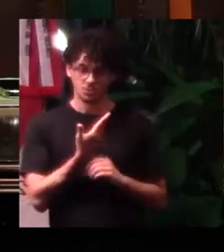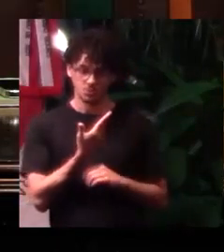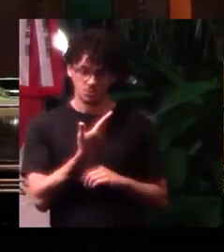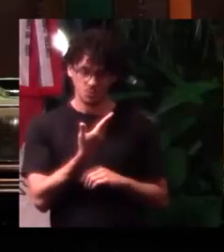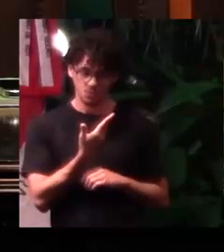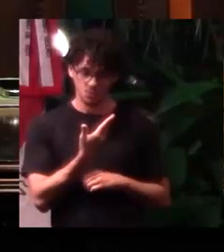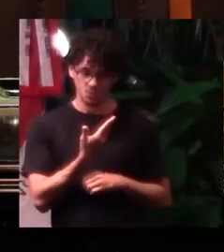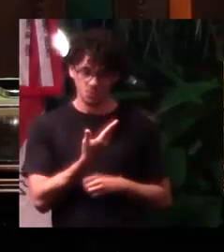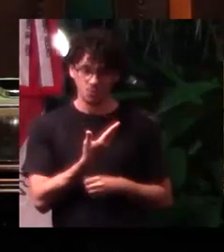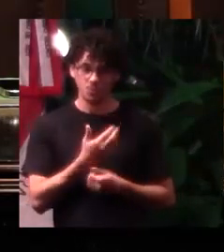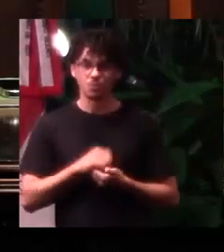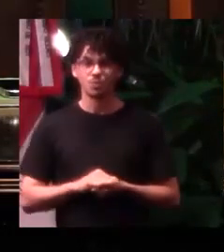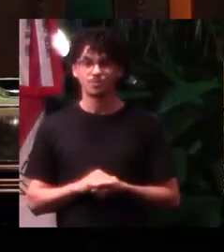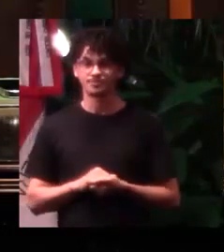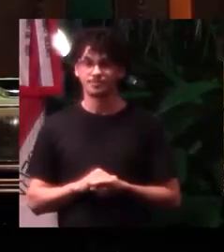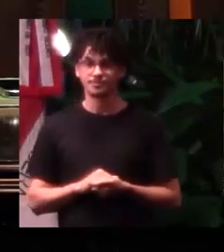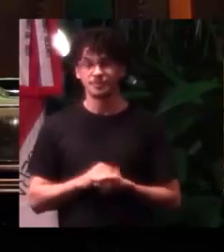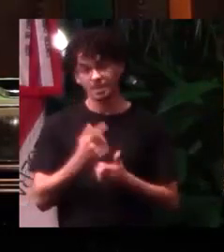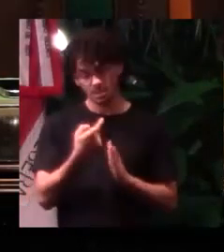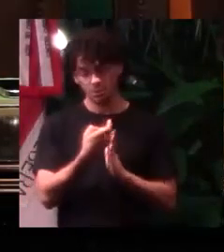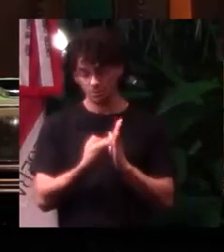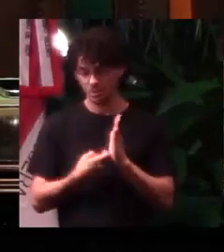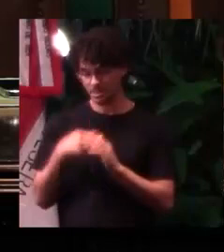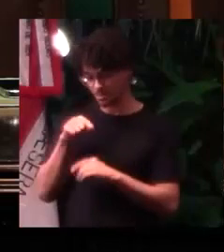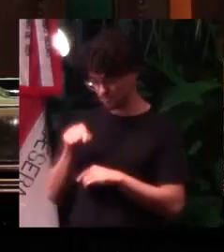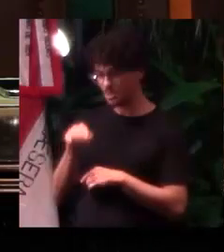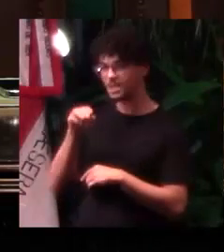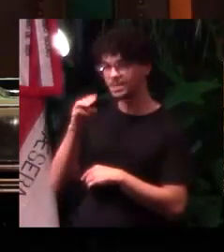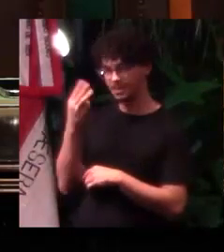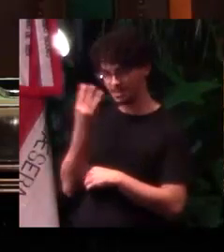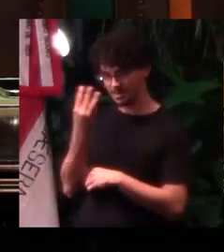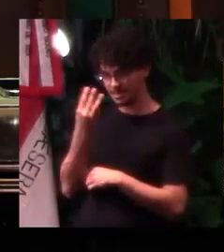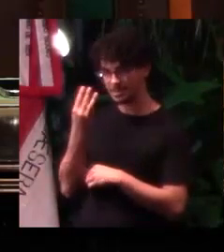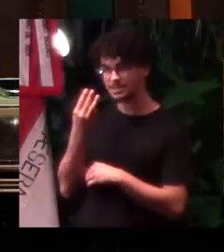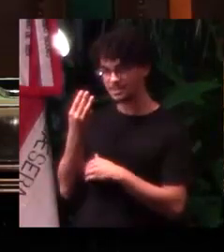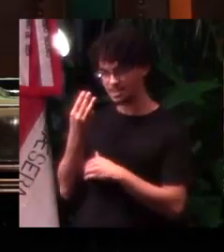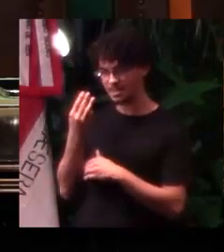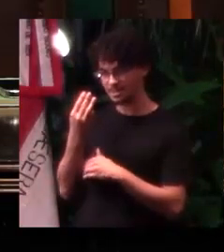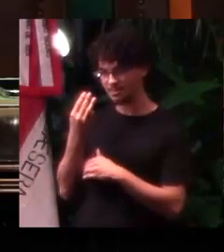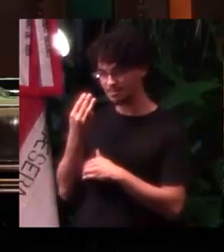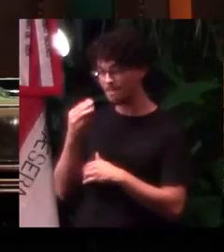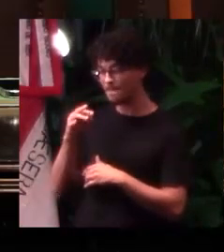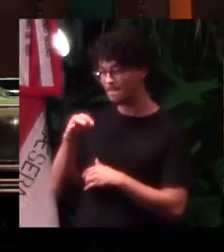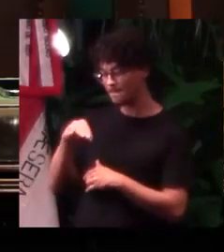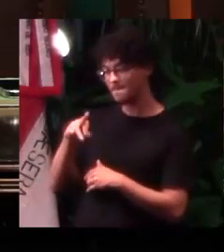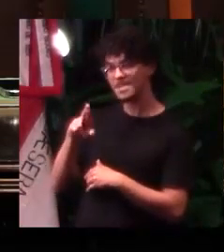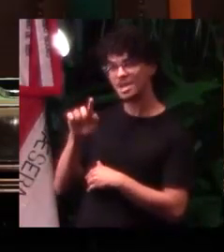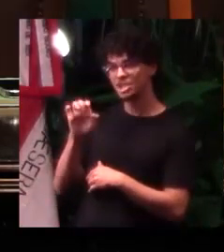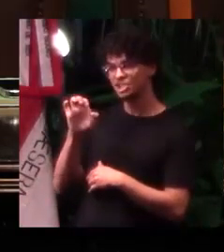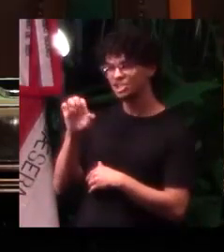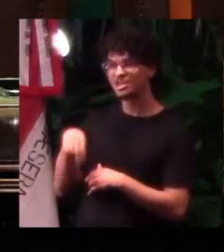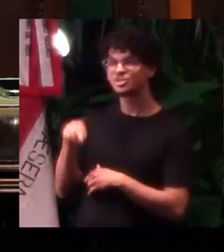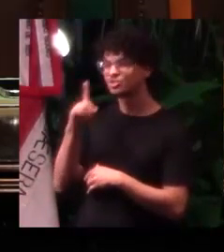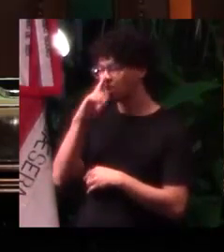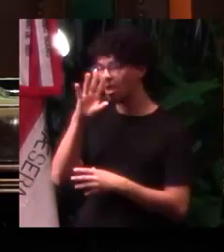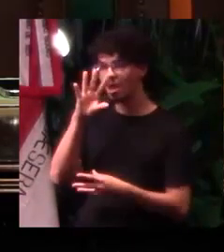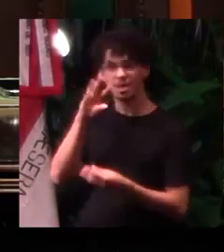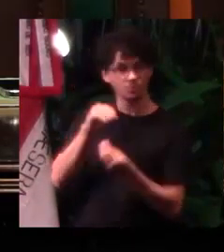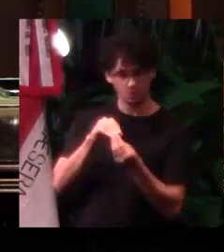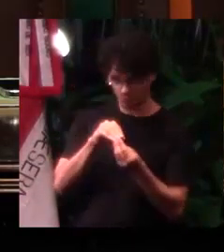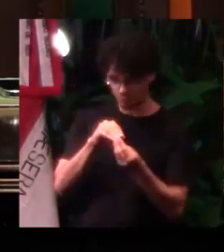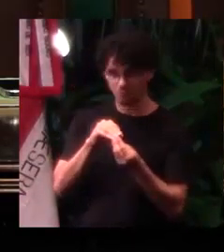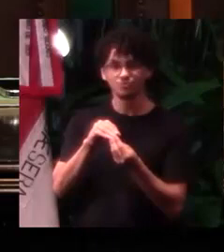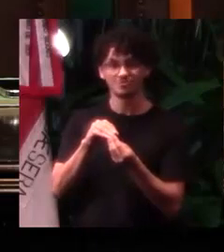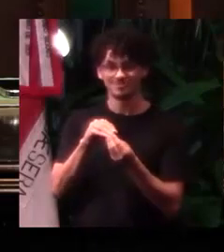e a terceira margem, fazendo um resumo, né? Apenas para que não percam